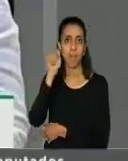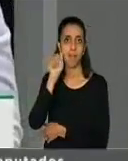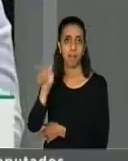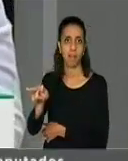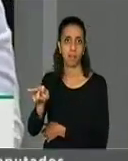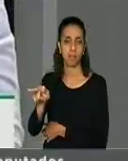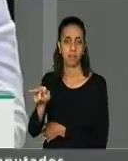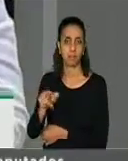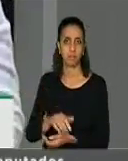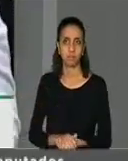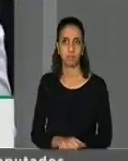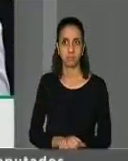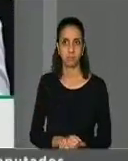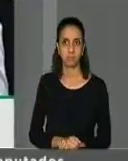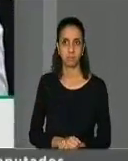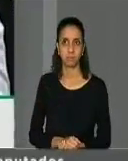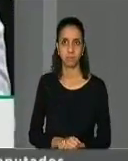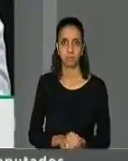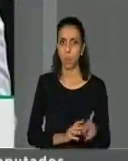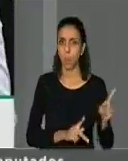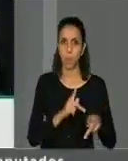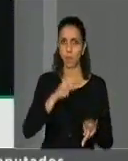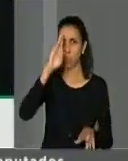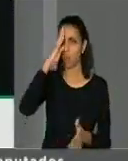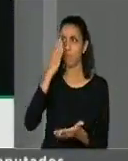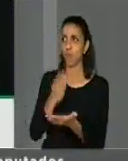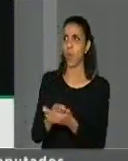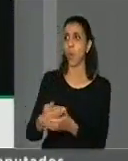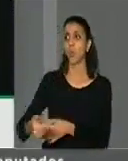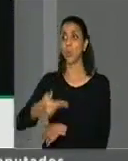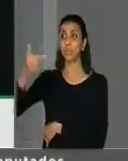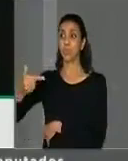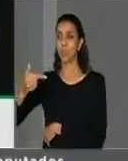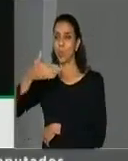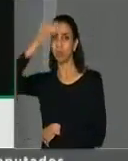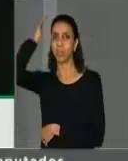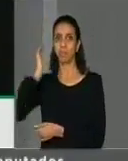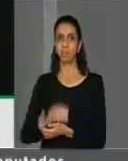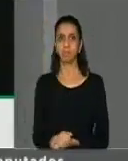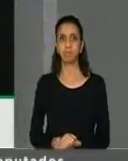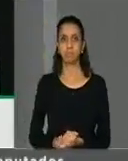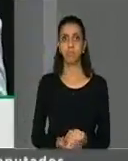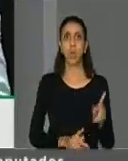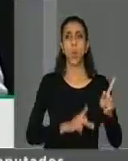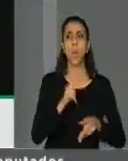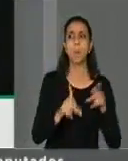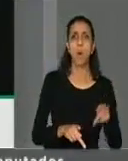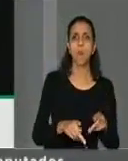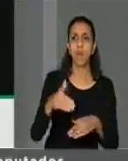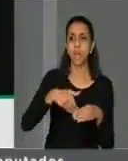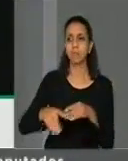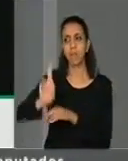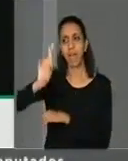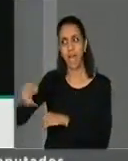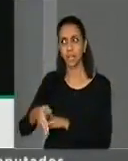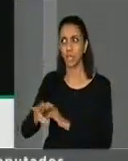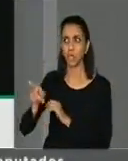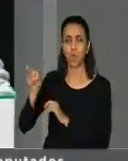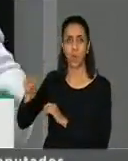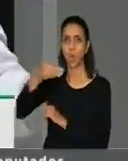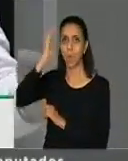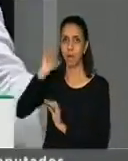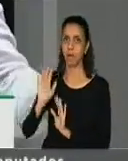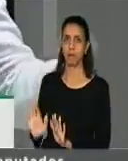não naquele que disputou com ela. Foi o povo que rejeitou na urna. Pois muito